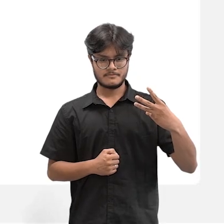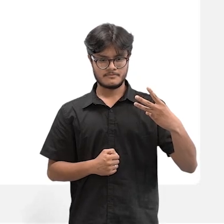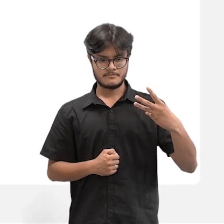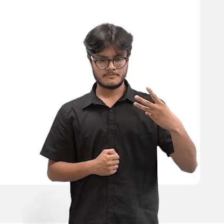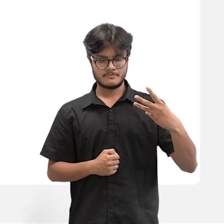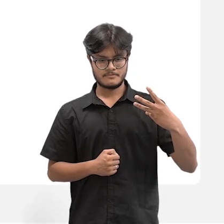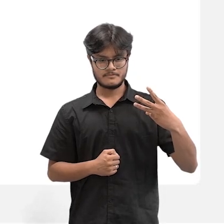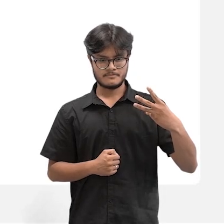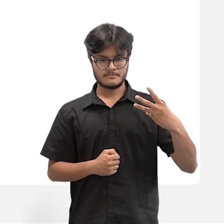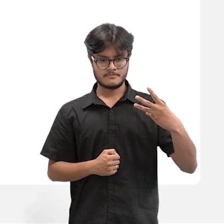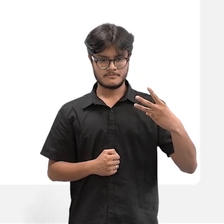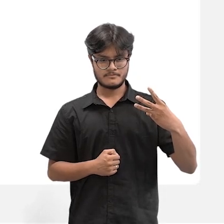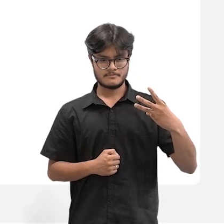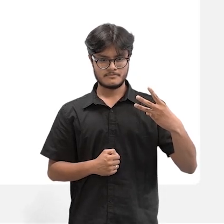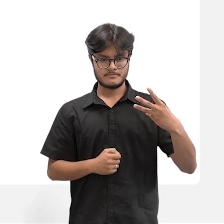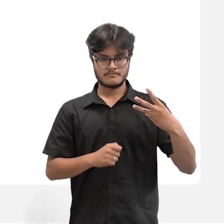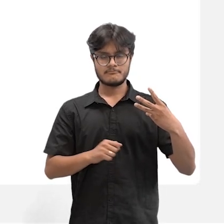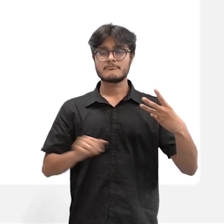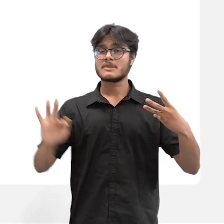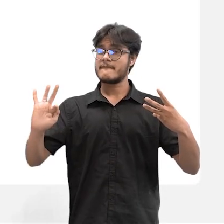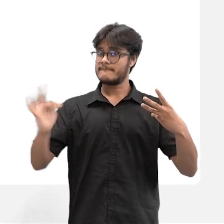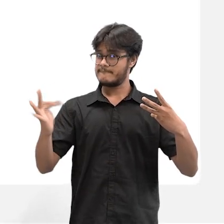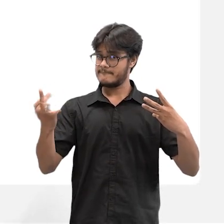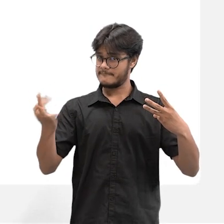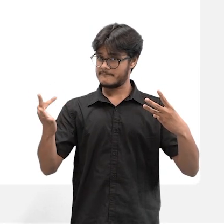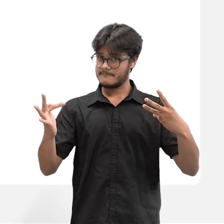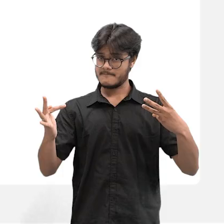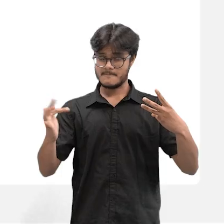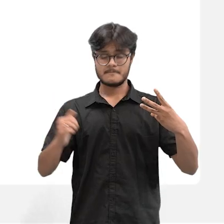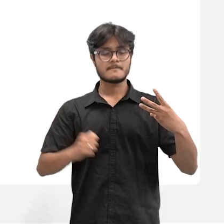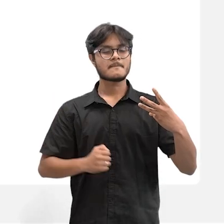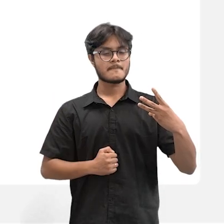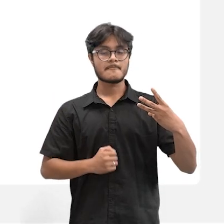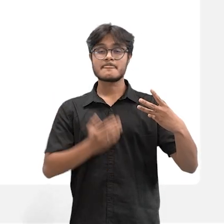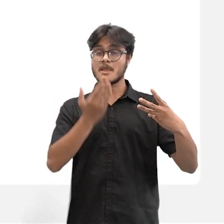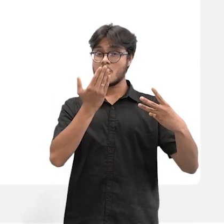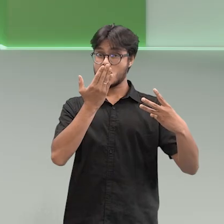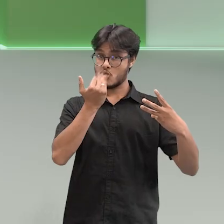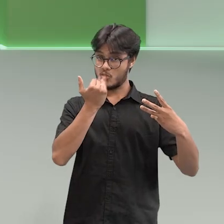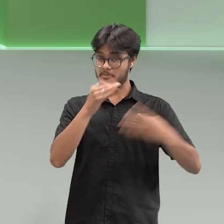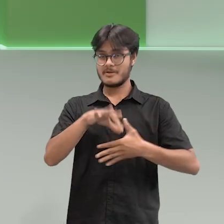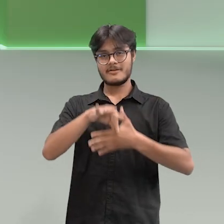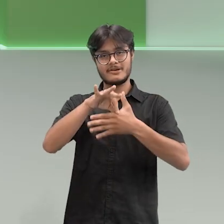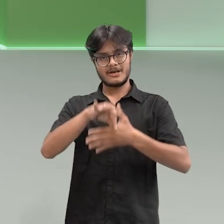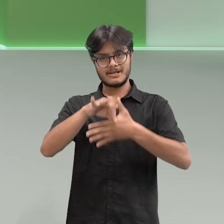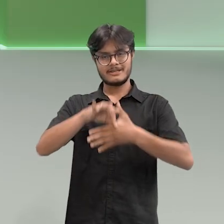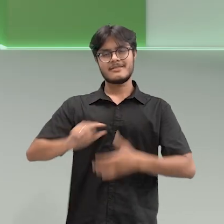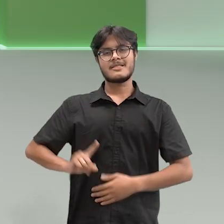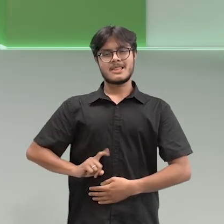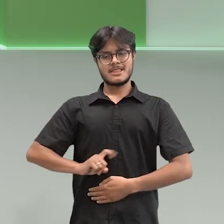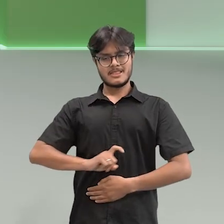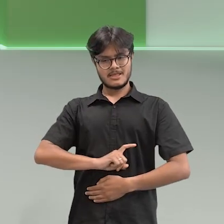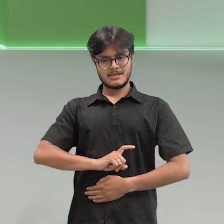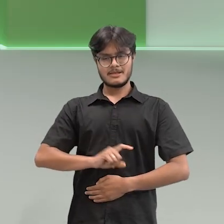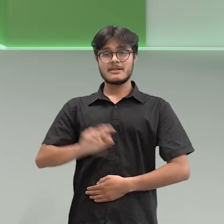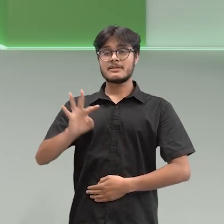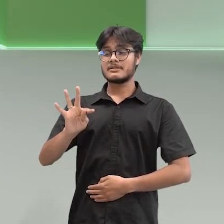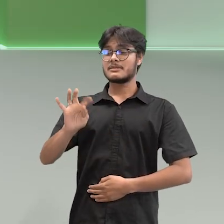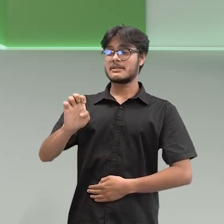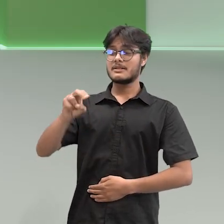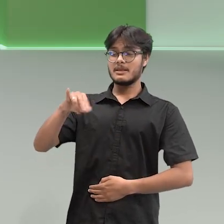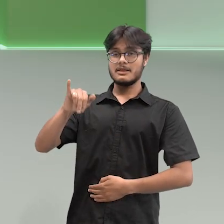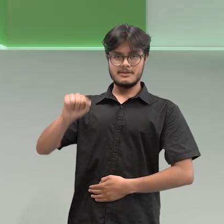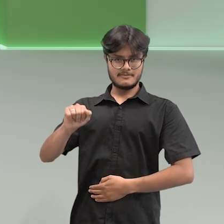desenvolve cisticercose? Falso! Se eu como carne com cisticerco, o cisticerco evolui e vira